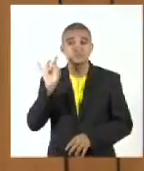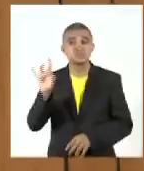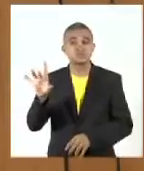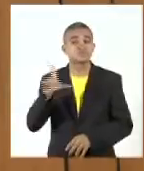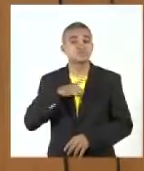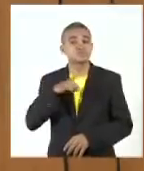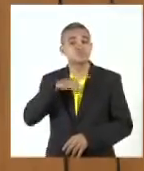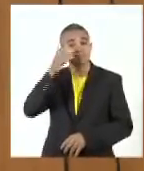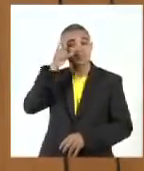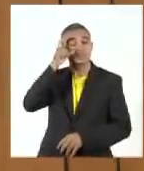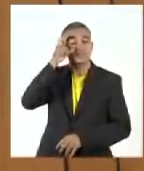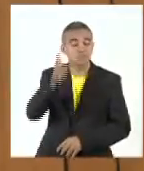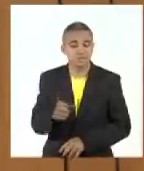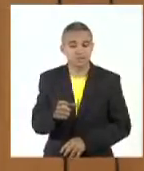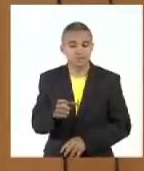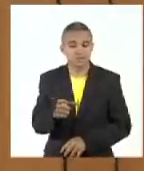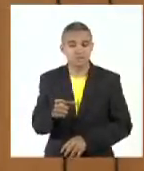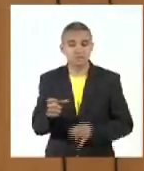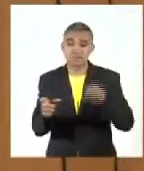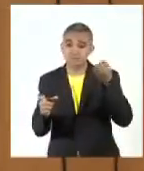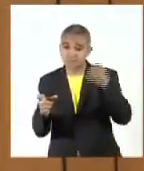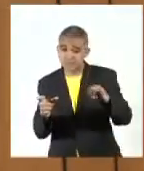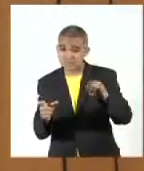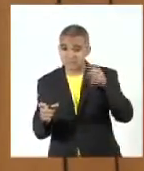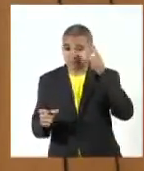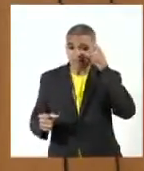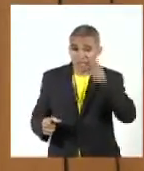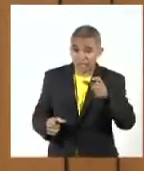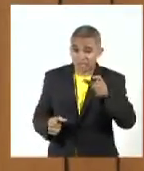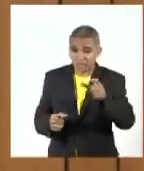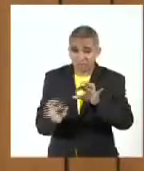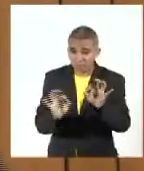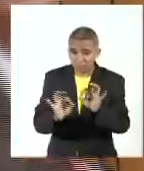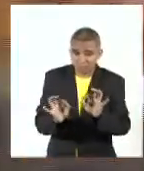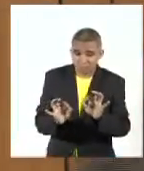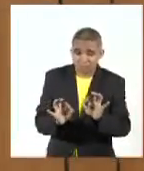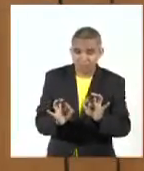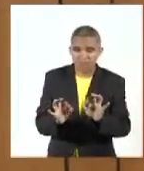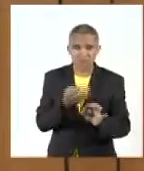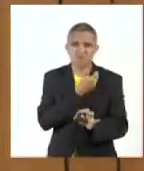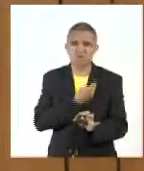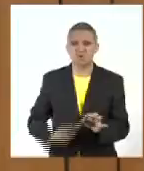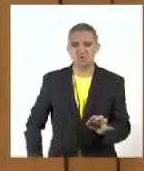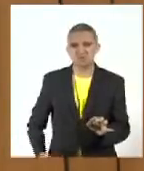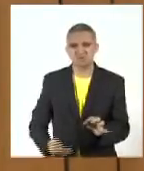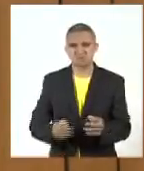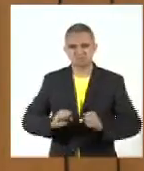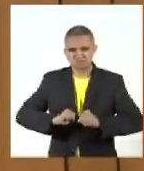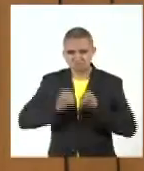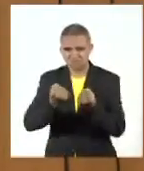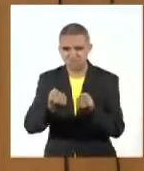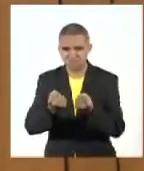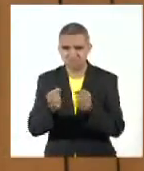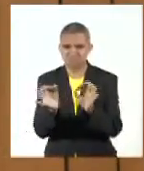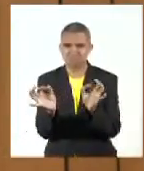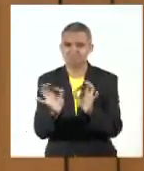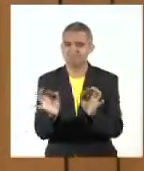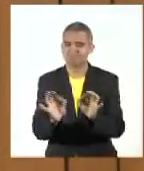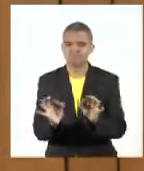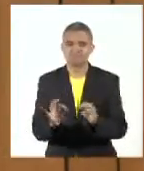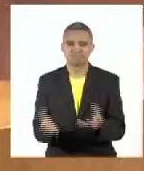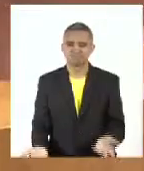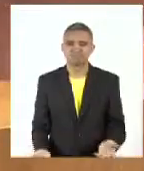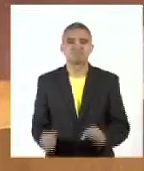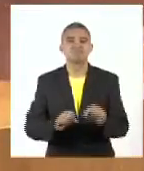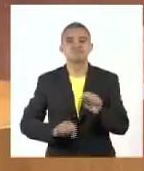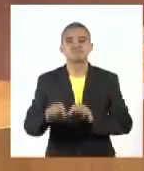Com quem não tem interesse, o governo não vai mover, deputado Adriano, uma palha nessa questão da agiotagem.